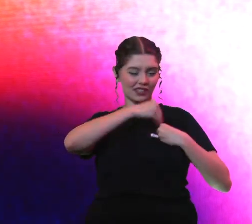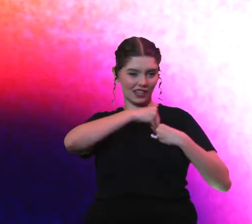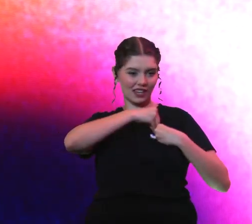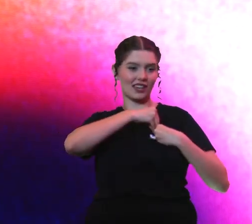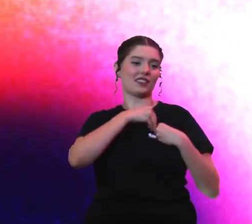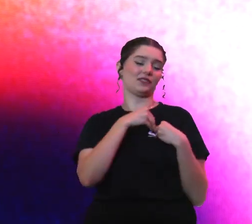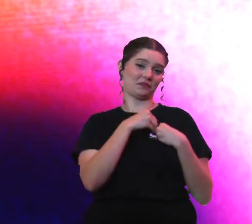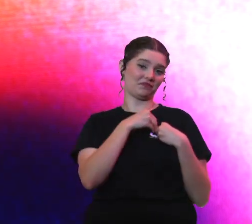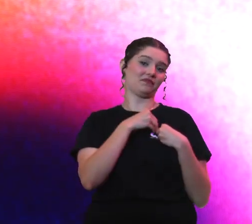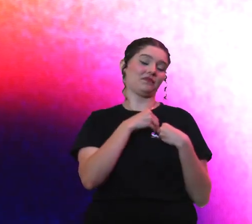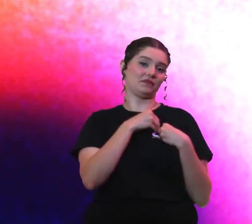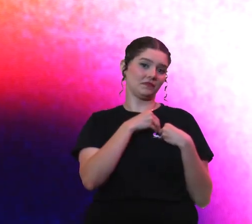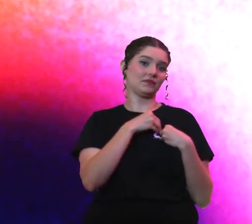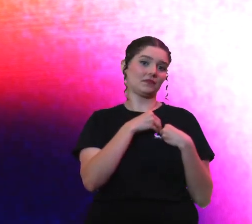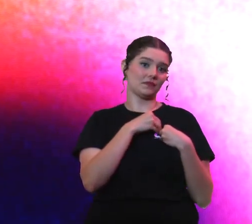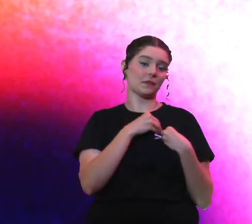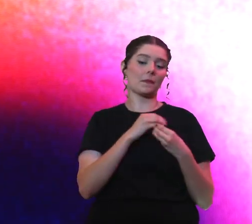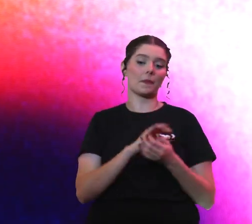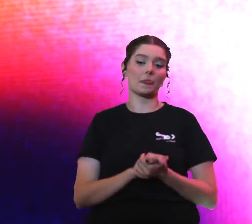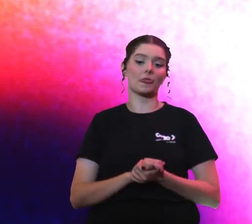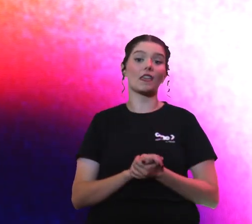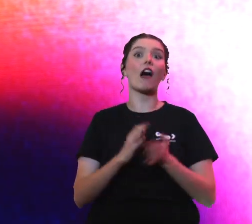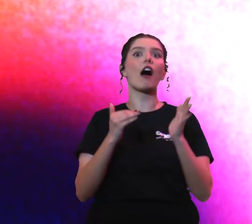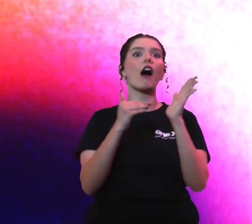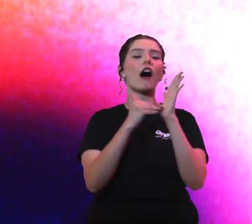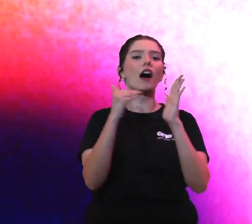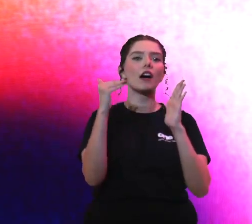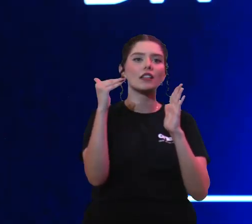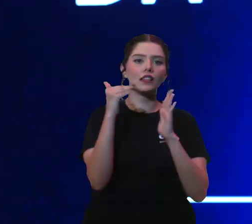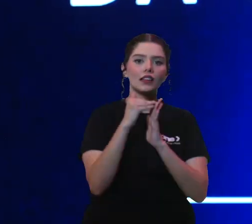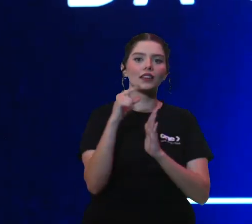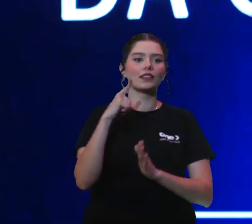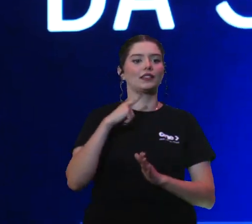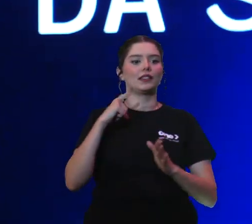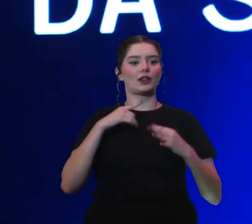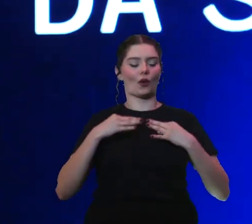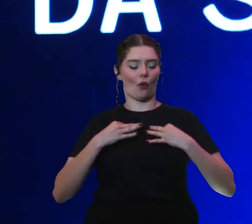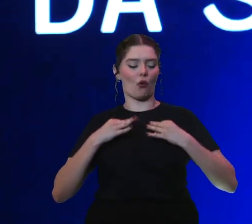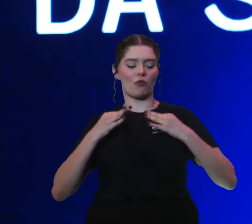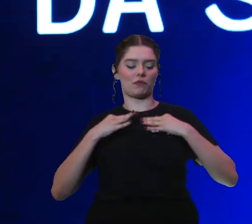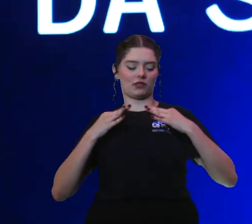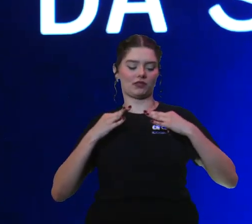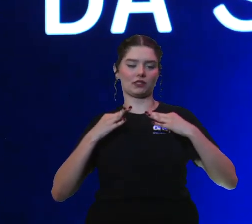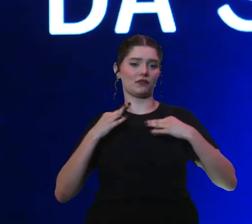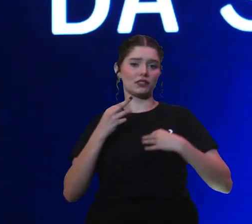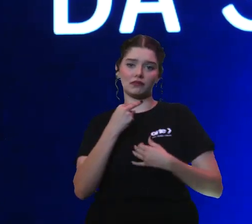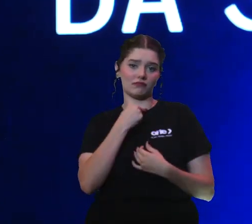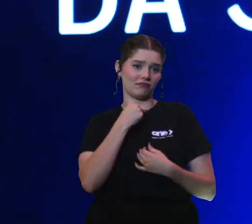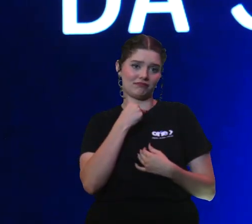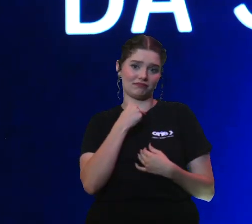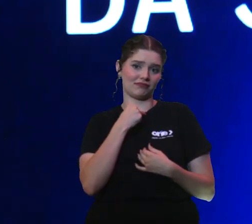tua, que está no teu lugar lá. E além disso, tem roupa que está no teu armário que nem devia estar.